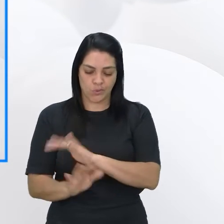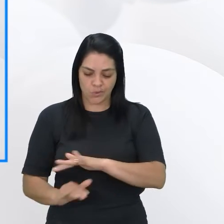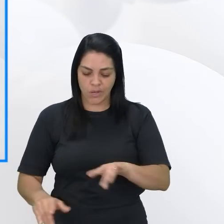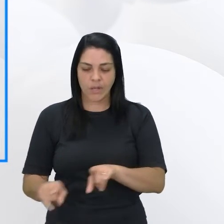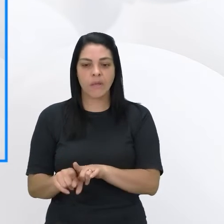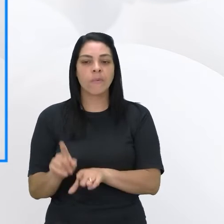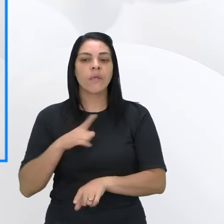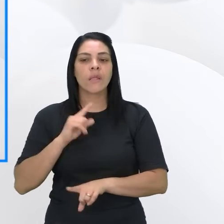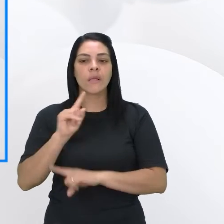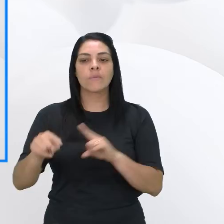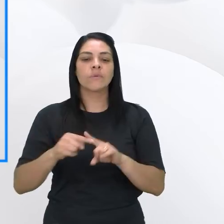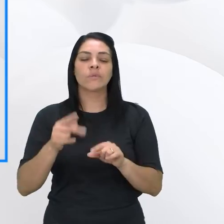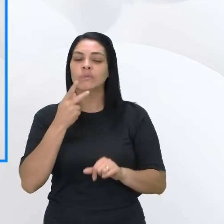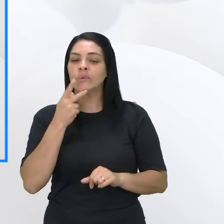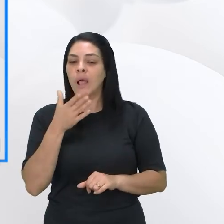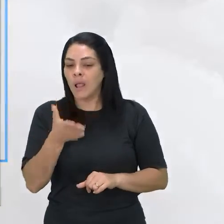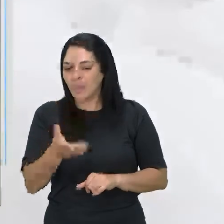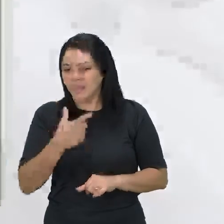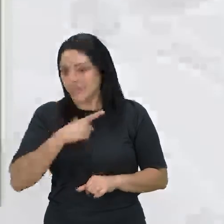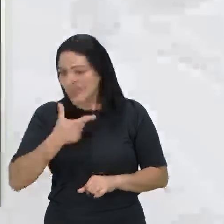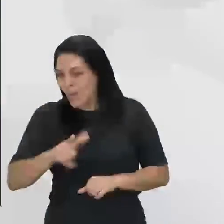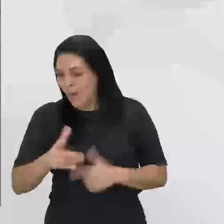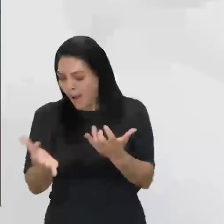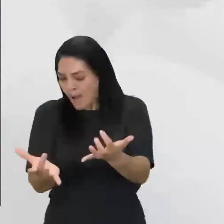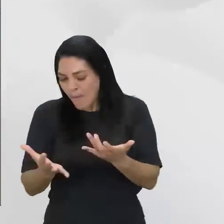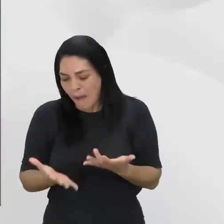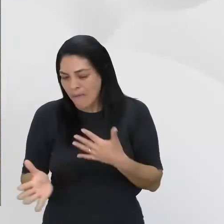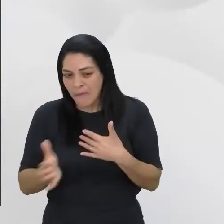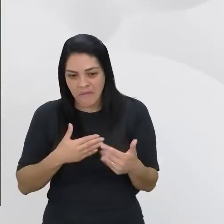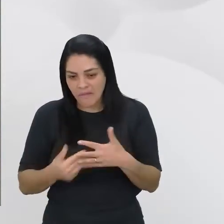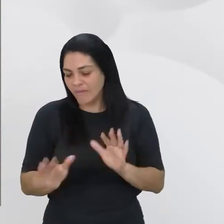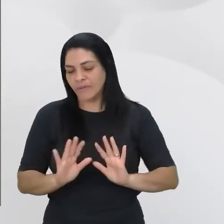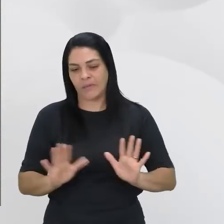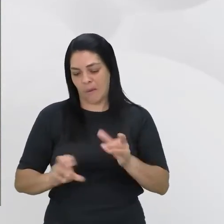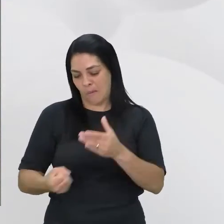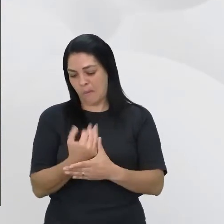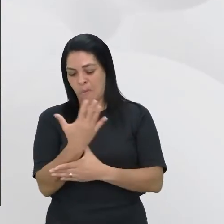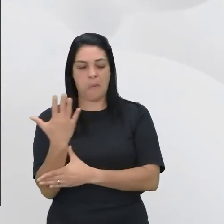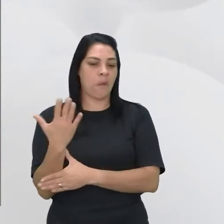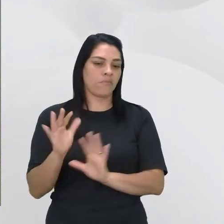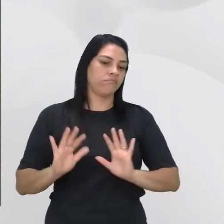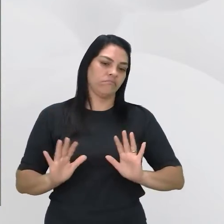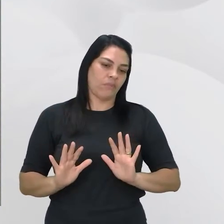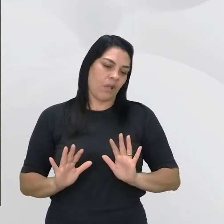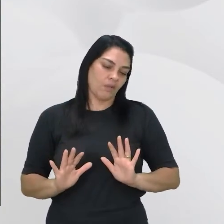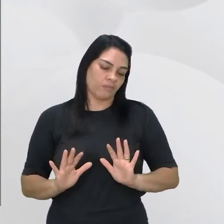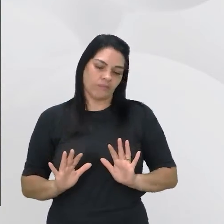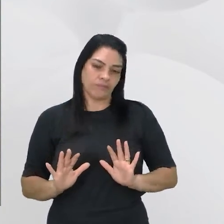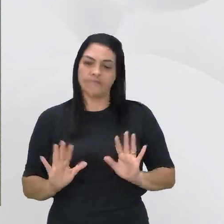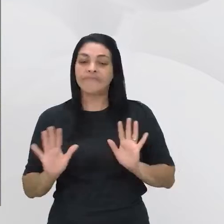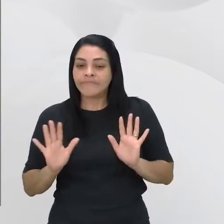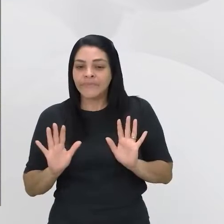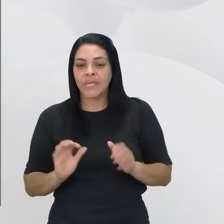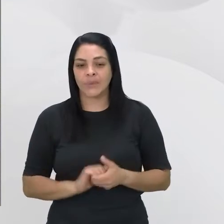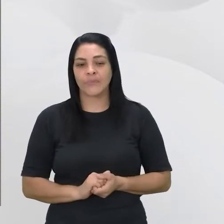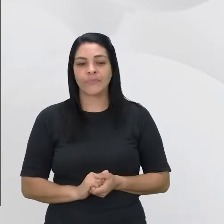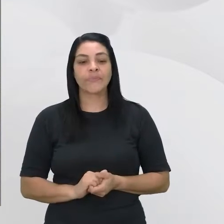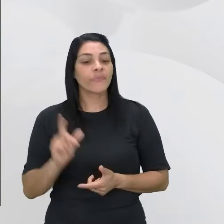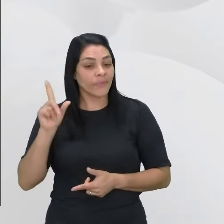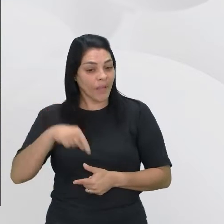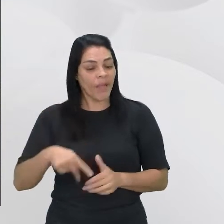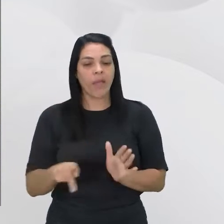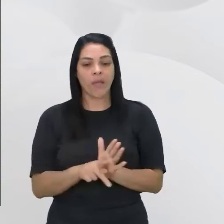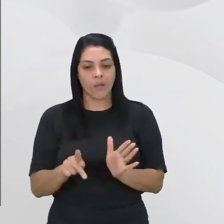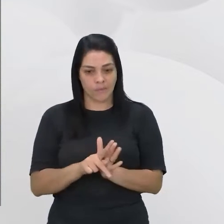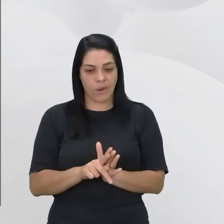intuito de dizer, olha, gente, ali não é um matagal qualquer que está crescendo de forma totalmente aleatória. É